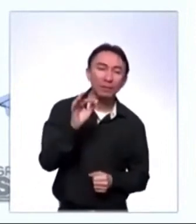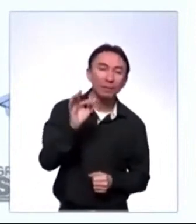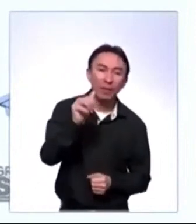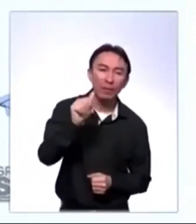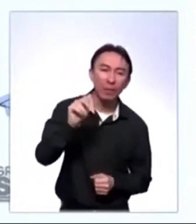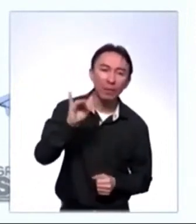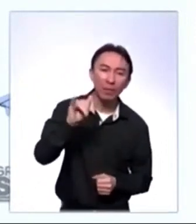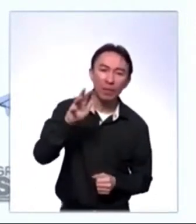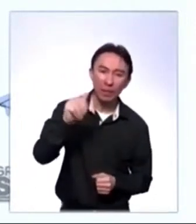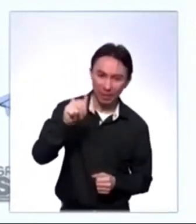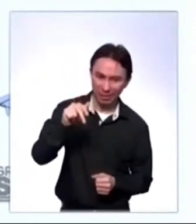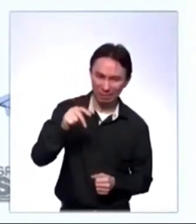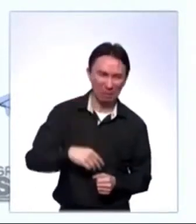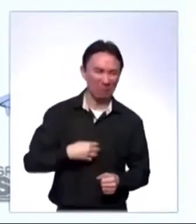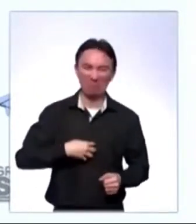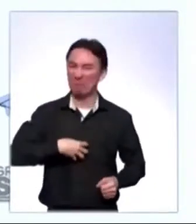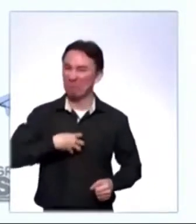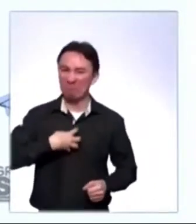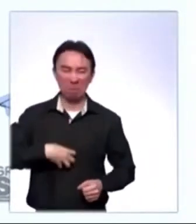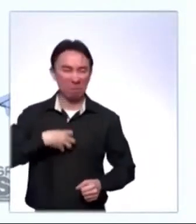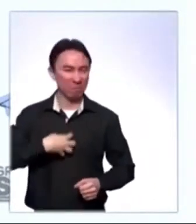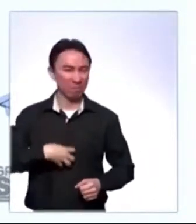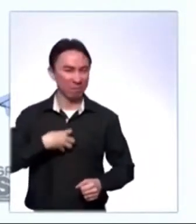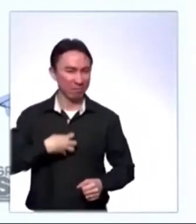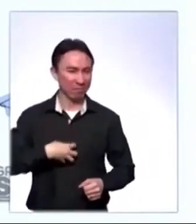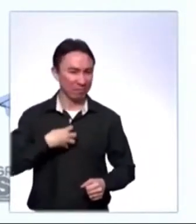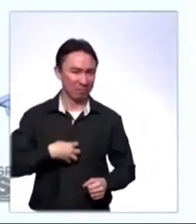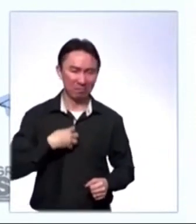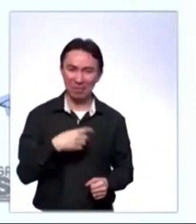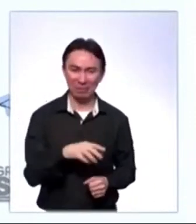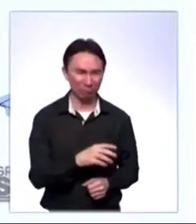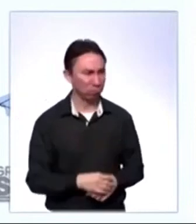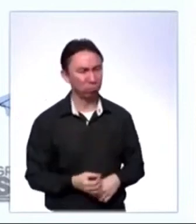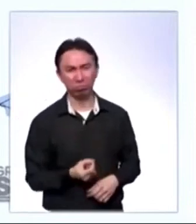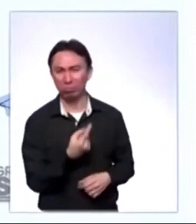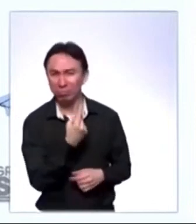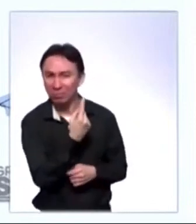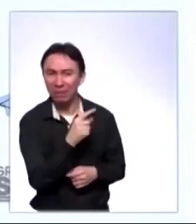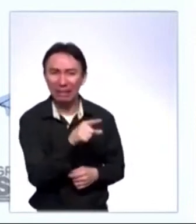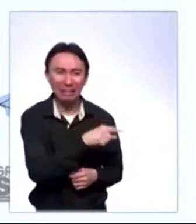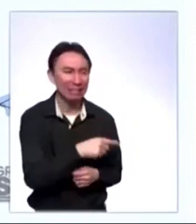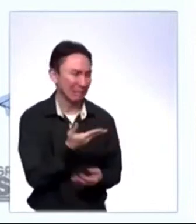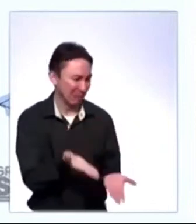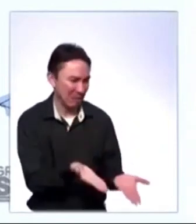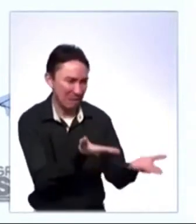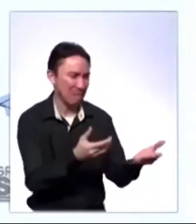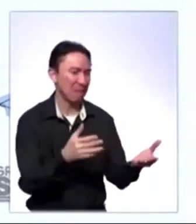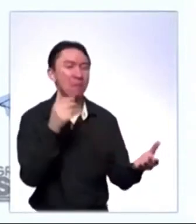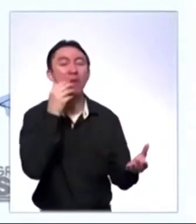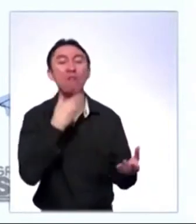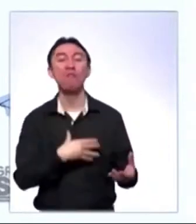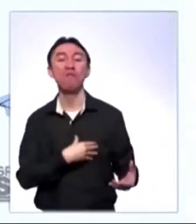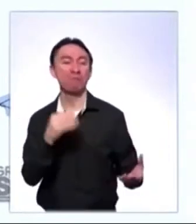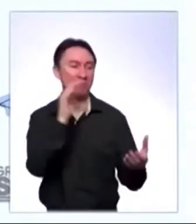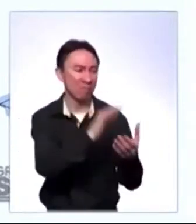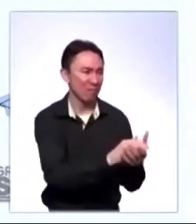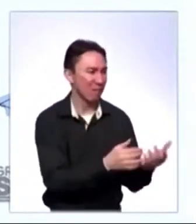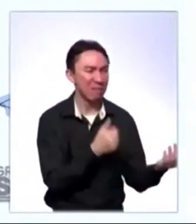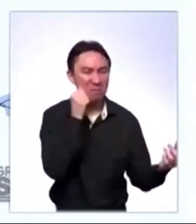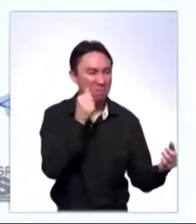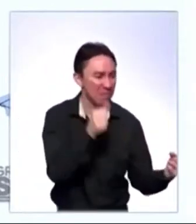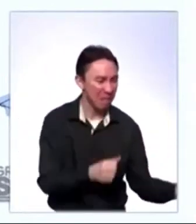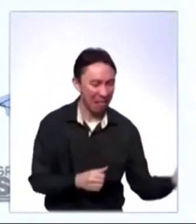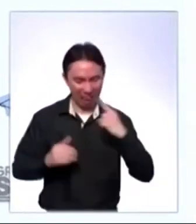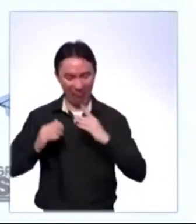de raiva. Ora, eis esta, aí está para que se casou meu filho e trouxe a mulher para minha casa. É isso